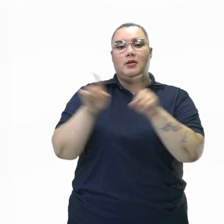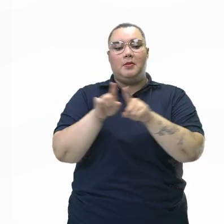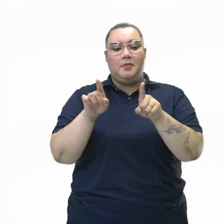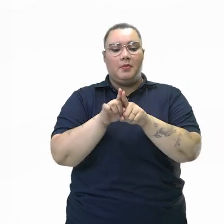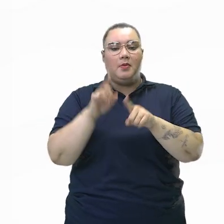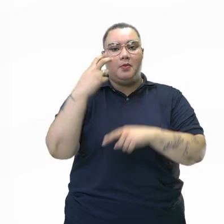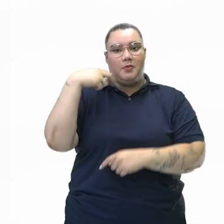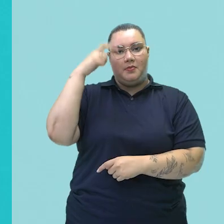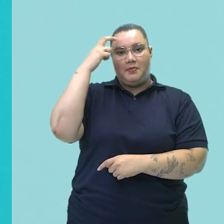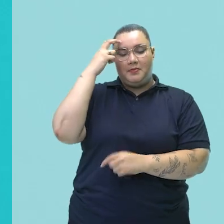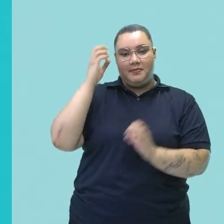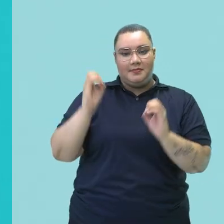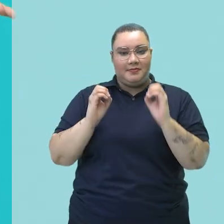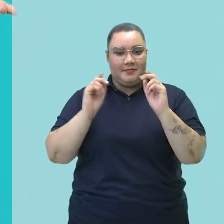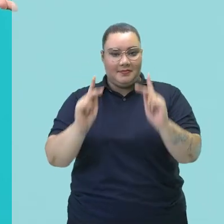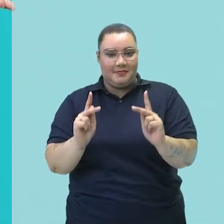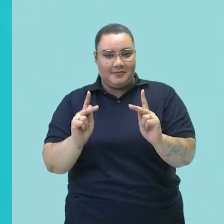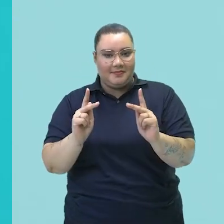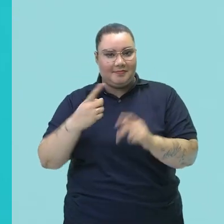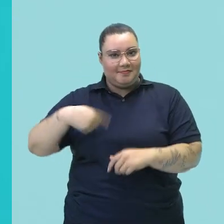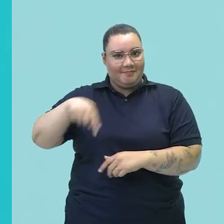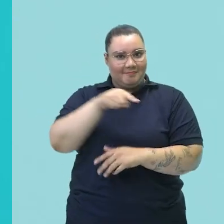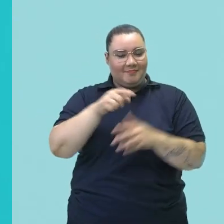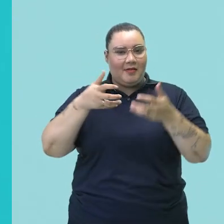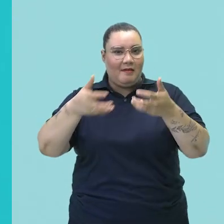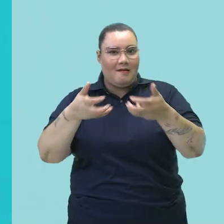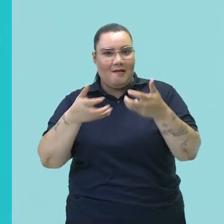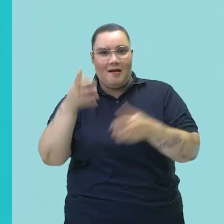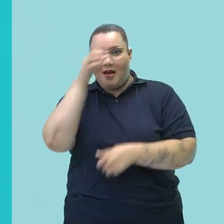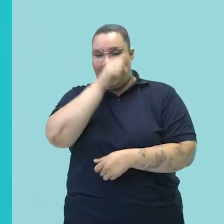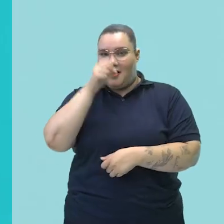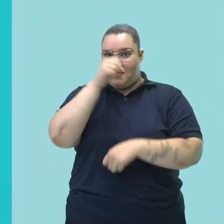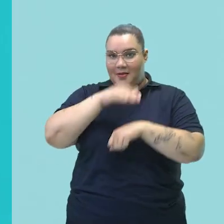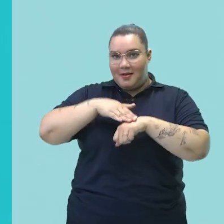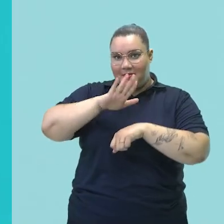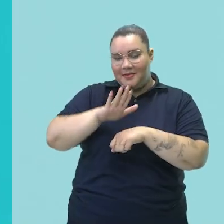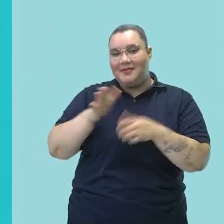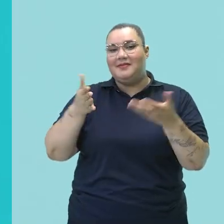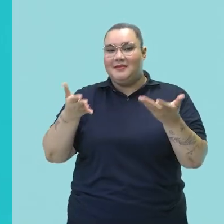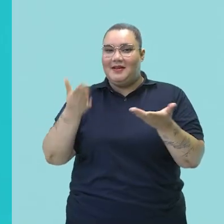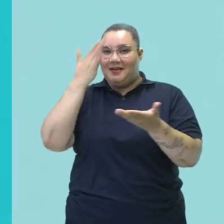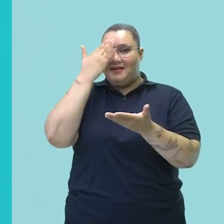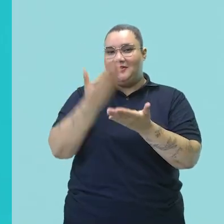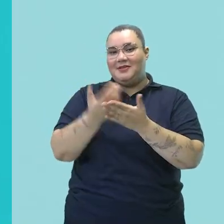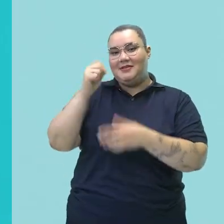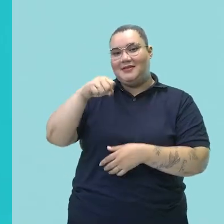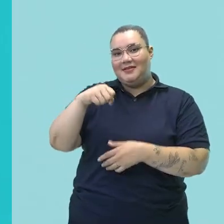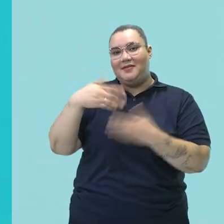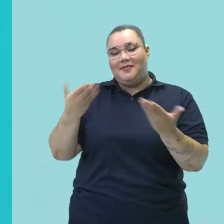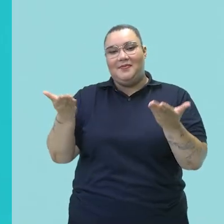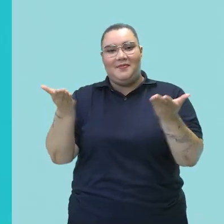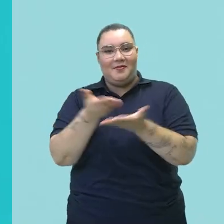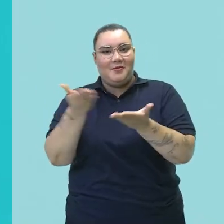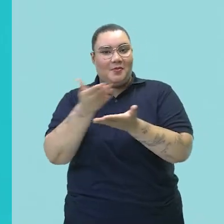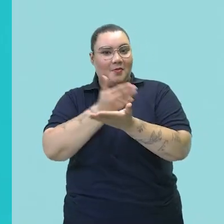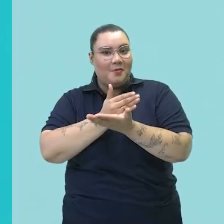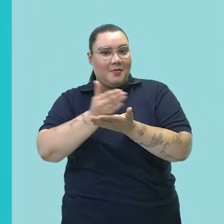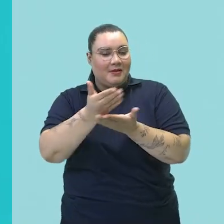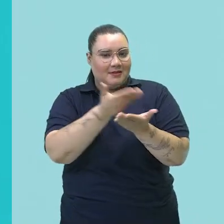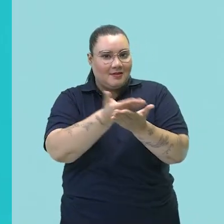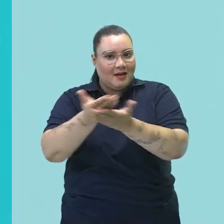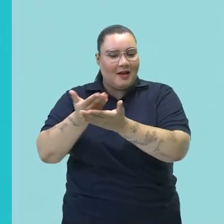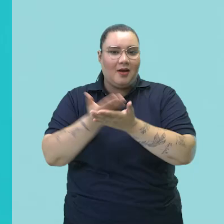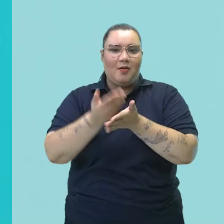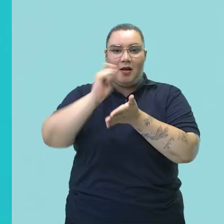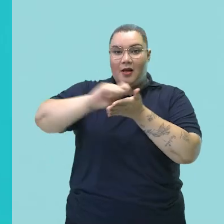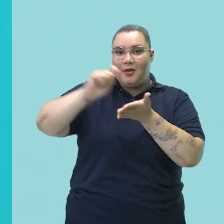sociais e culturais. E aí, estão ansiosos pela aula? Tenho certeza que sim. Então pegue o seu caderno, a